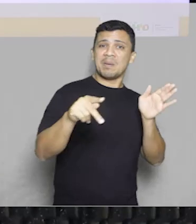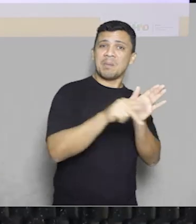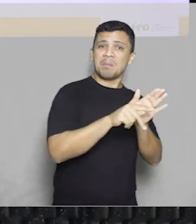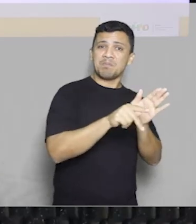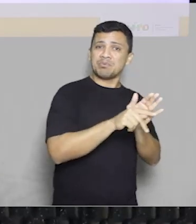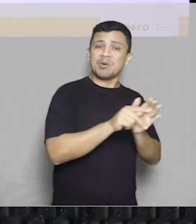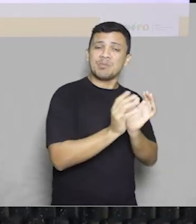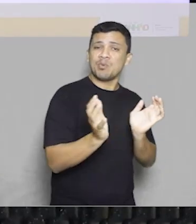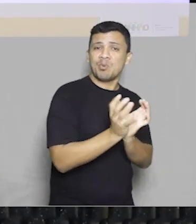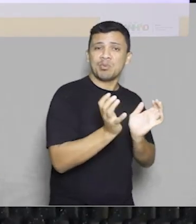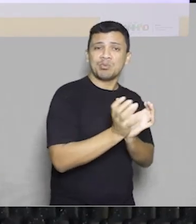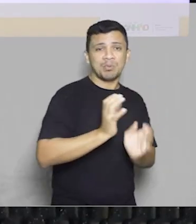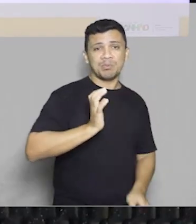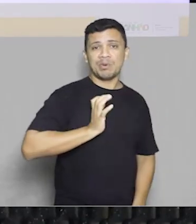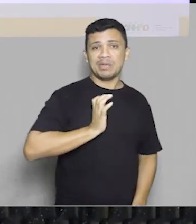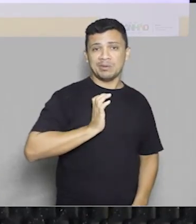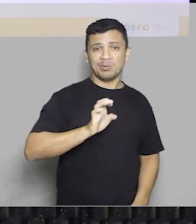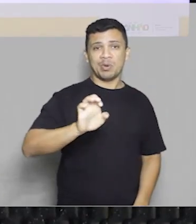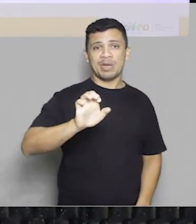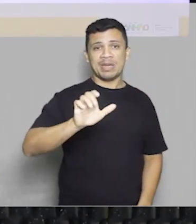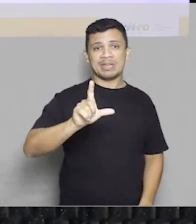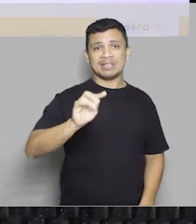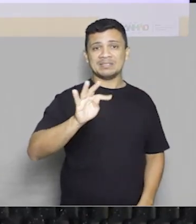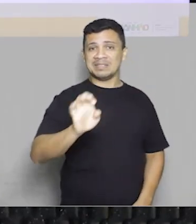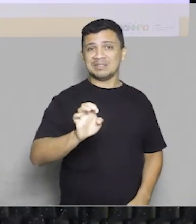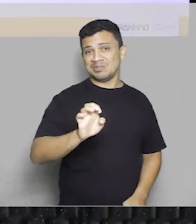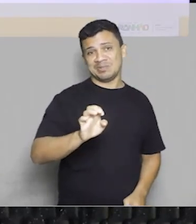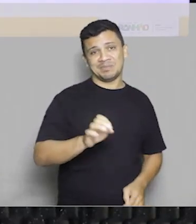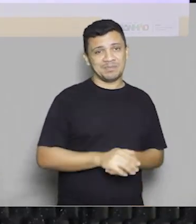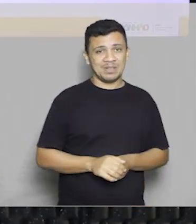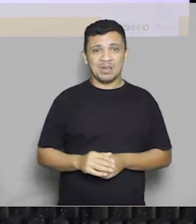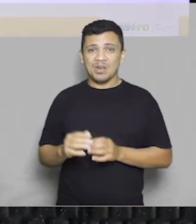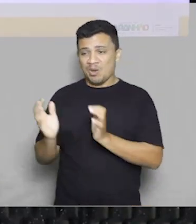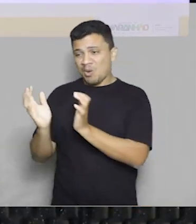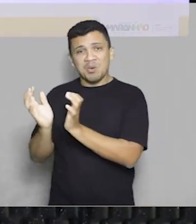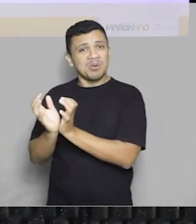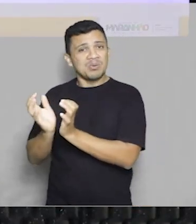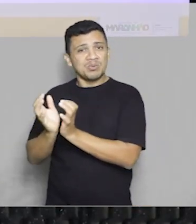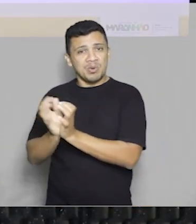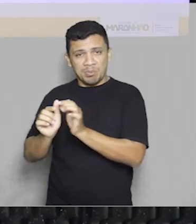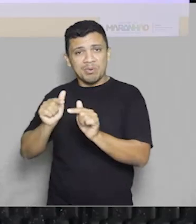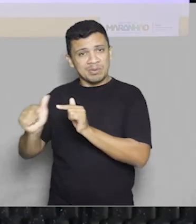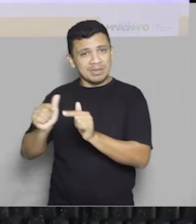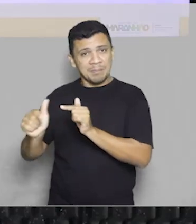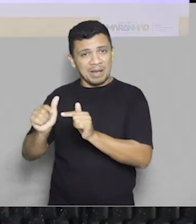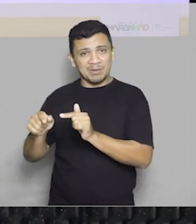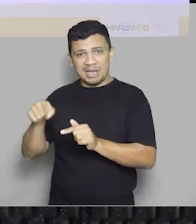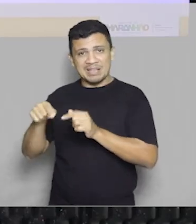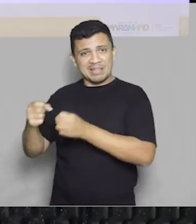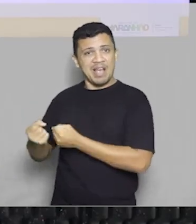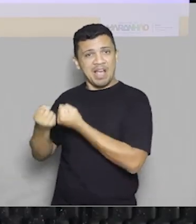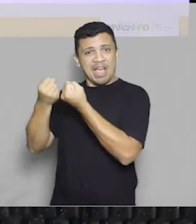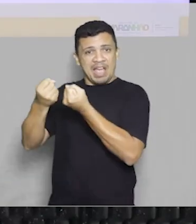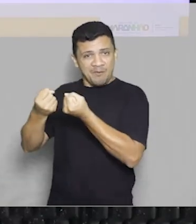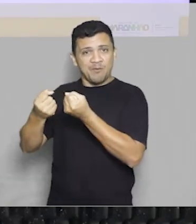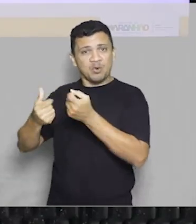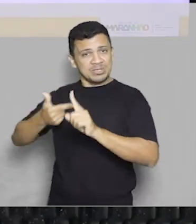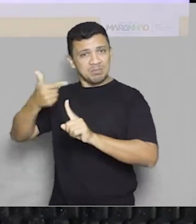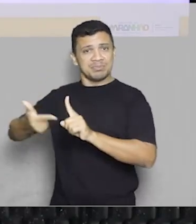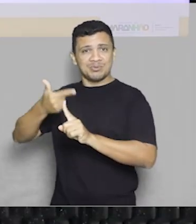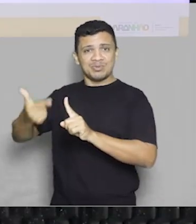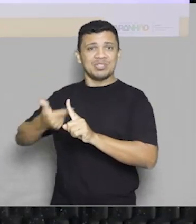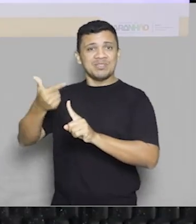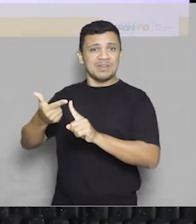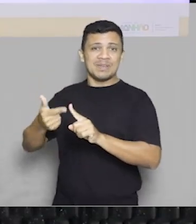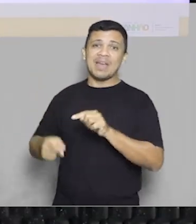da burguesia, da elite. Então a classe trabalhadora, que é a força de produção do capitalismo, ela tende,